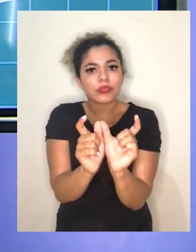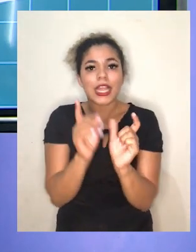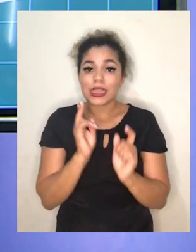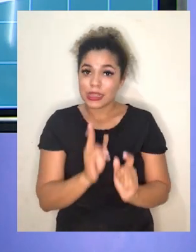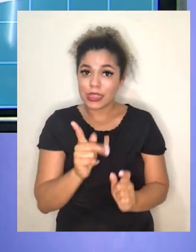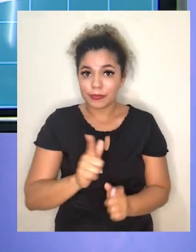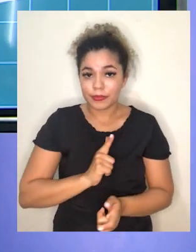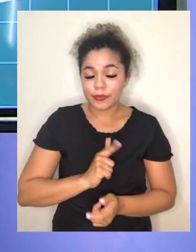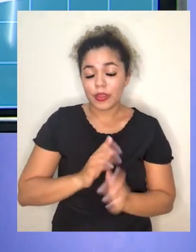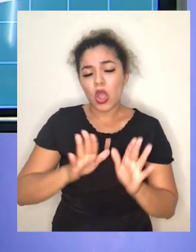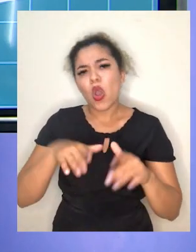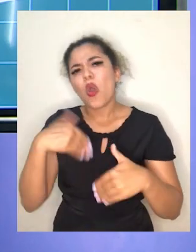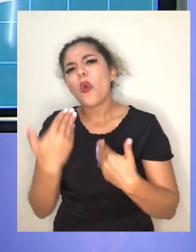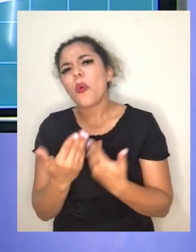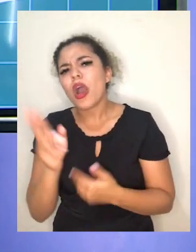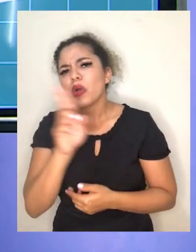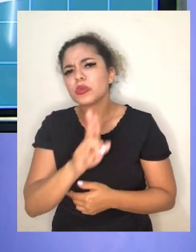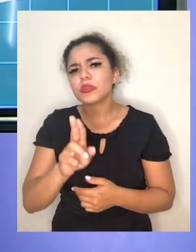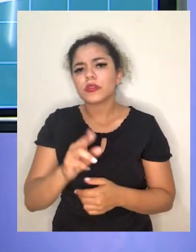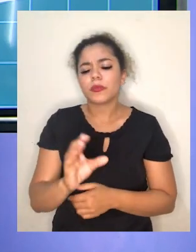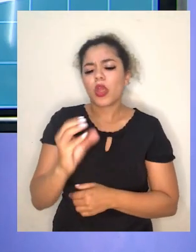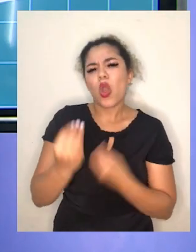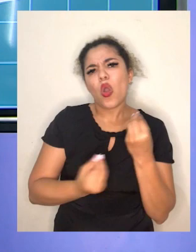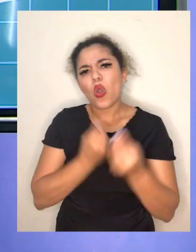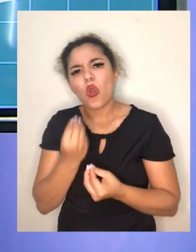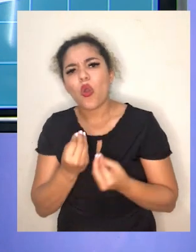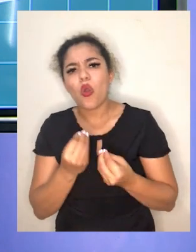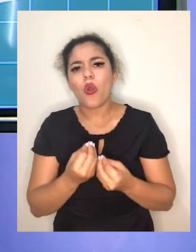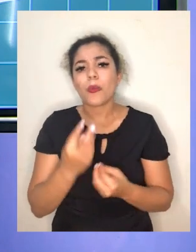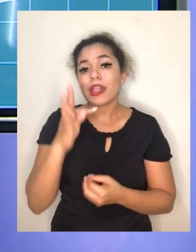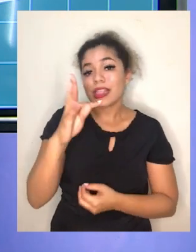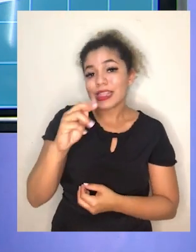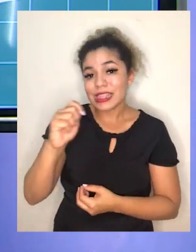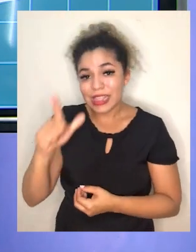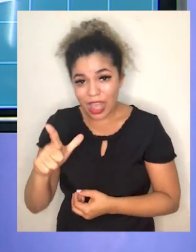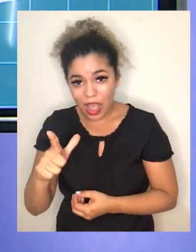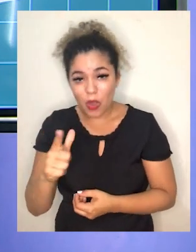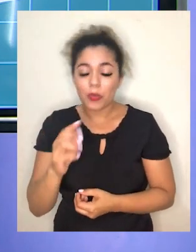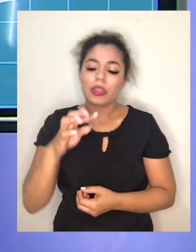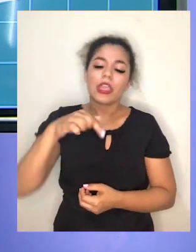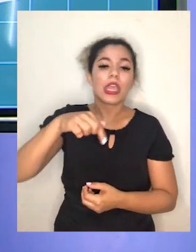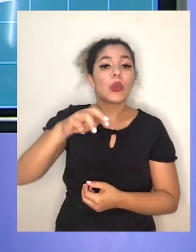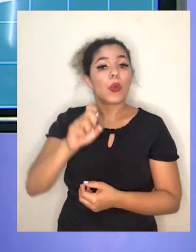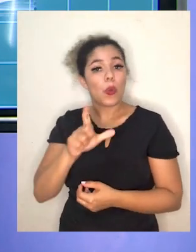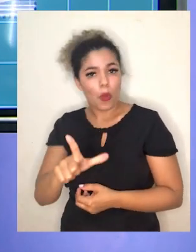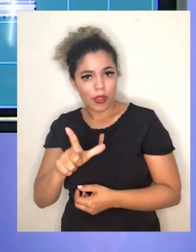as frases. Qual que conectivo é esse? Como, tal, qual.